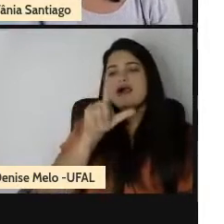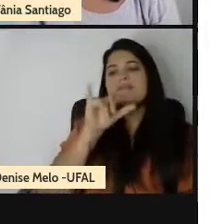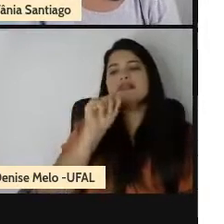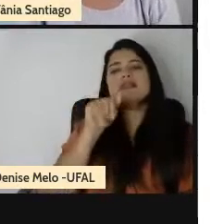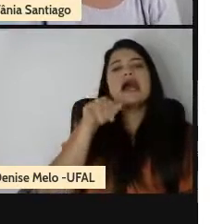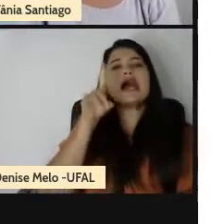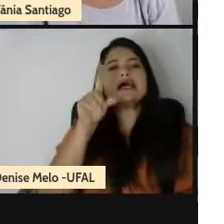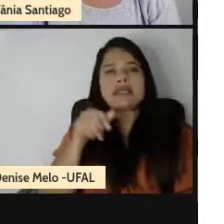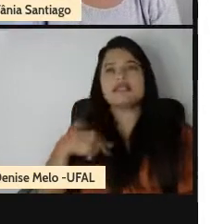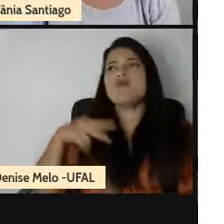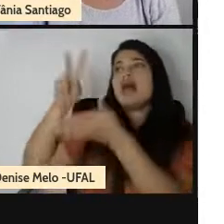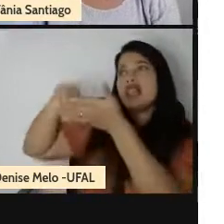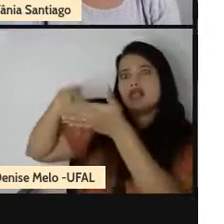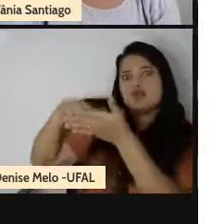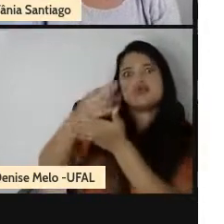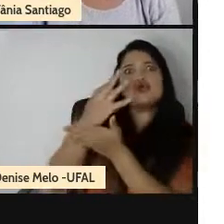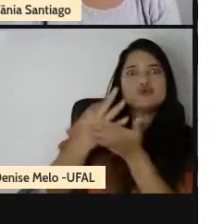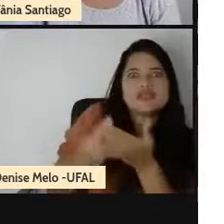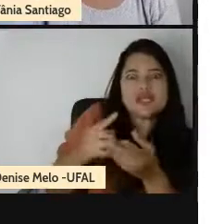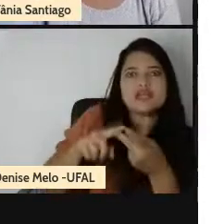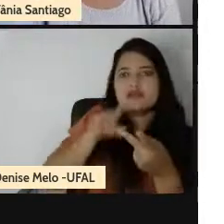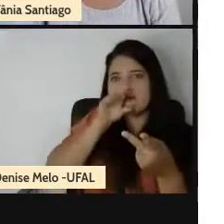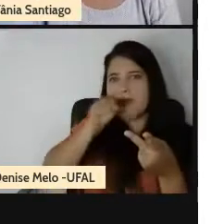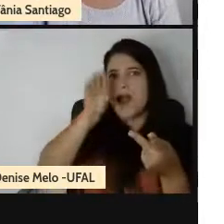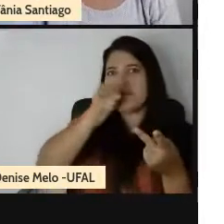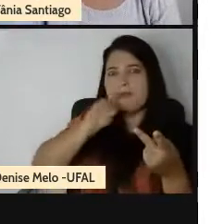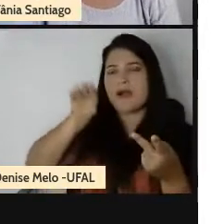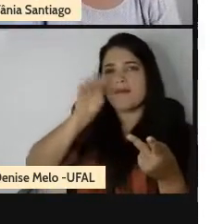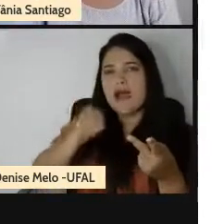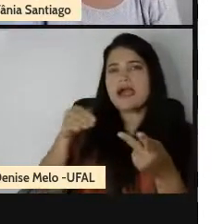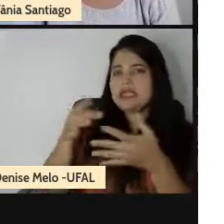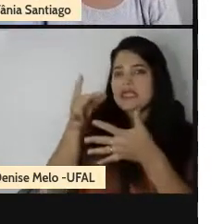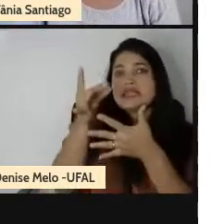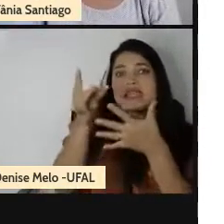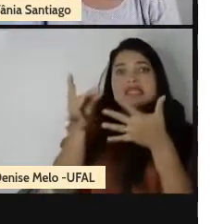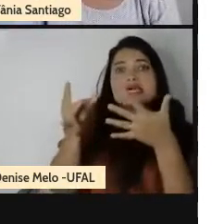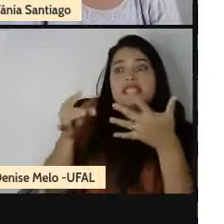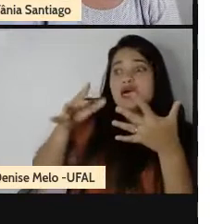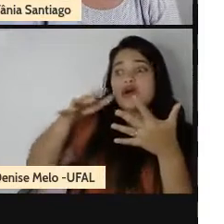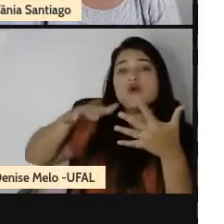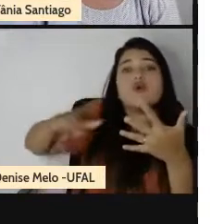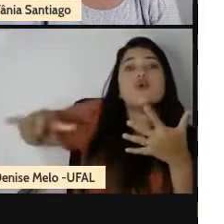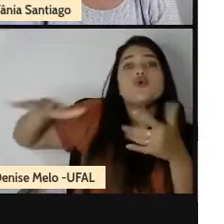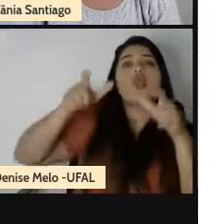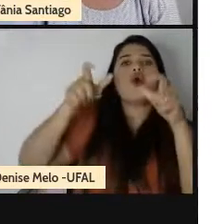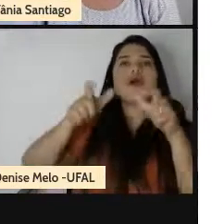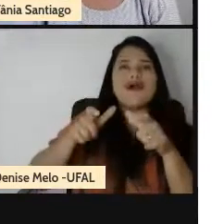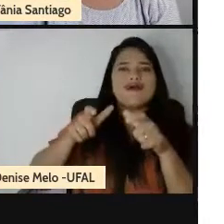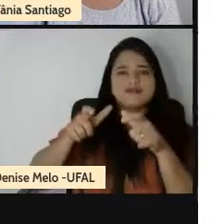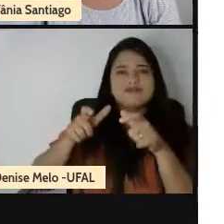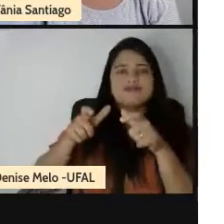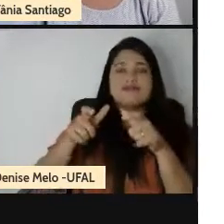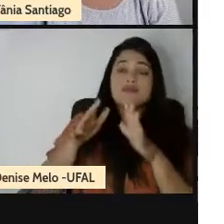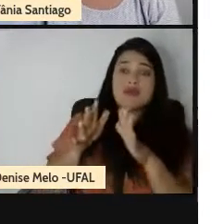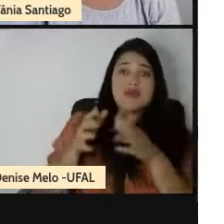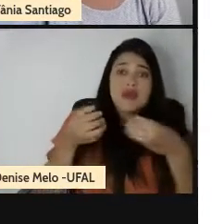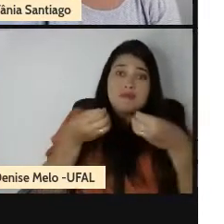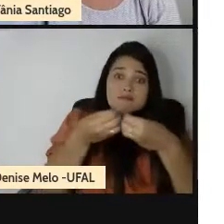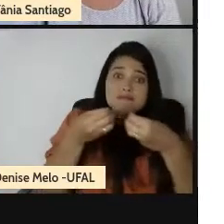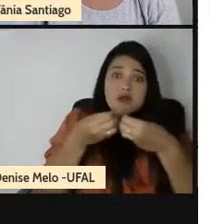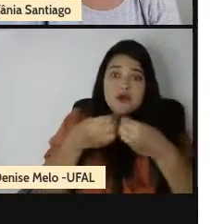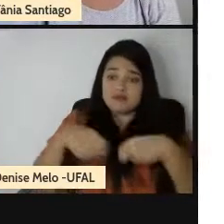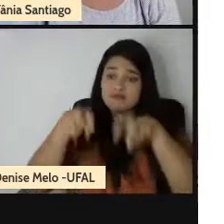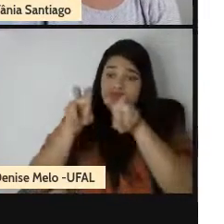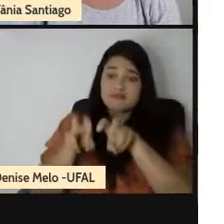a leitura do texto, fazendo e descrevendo o ambiente. E próximo onde estávamos sentados, eu e